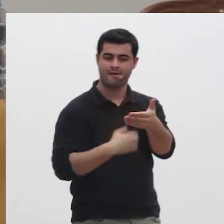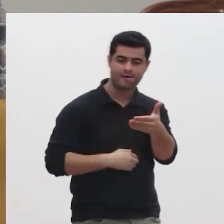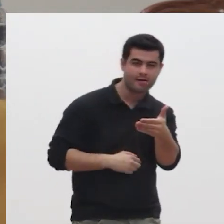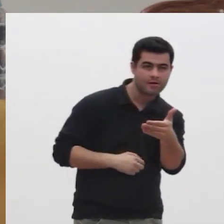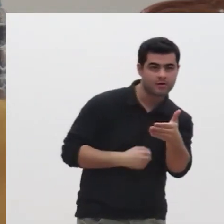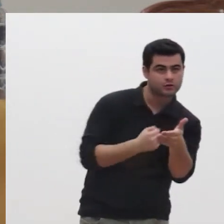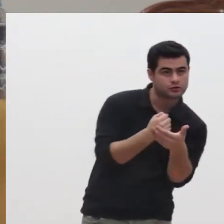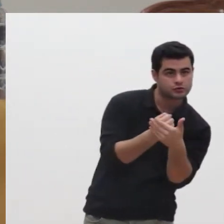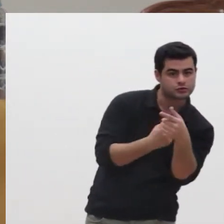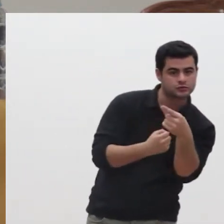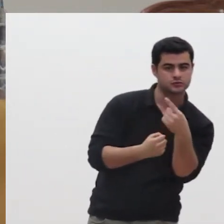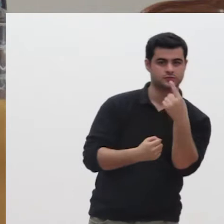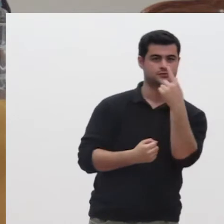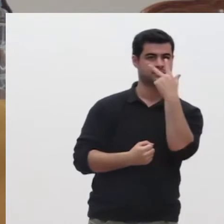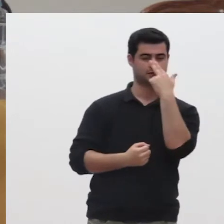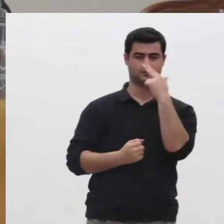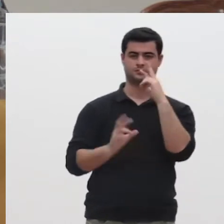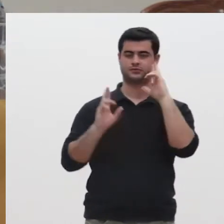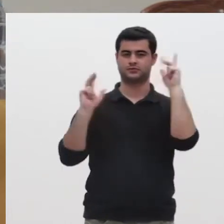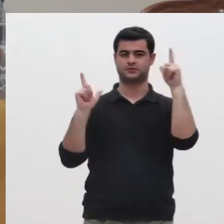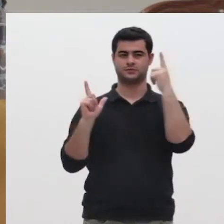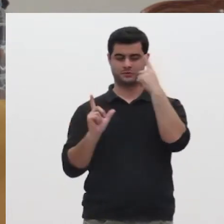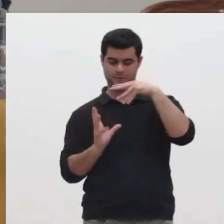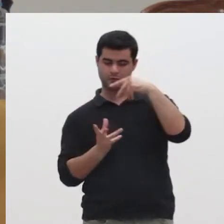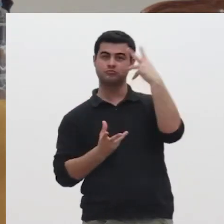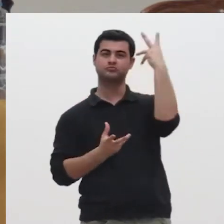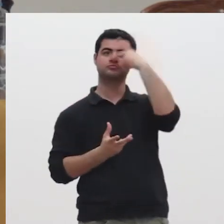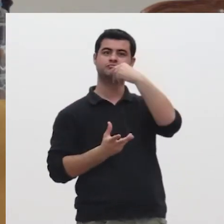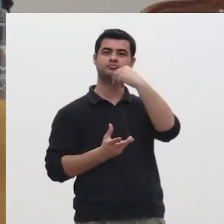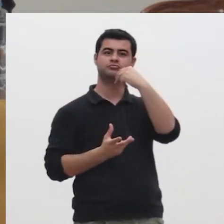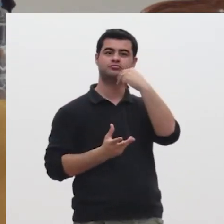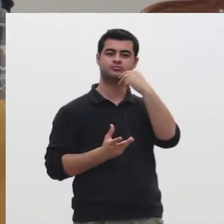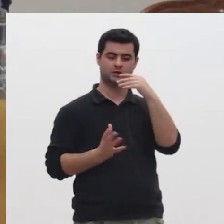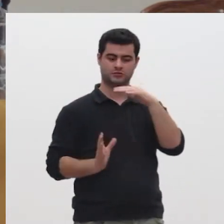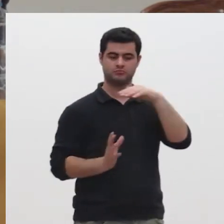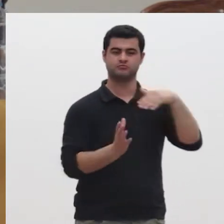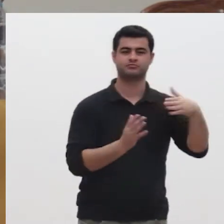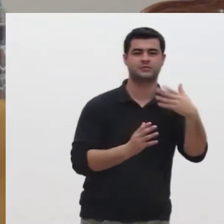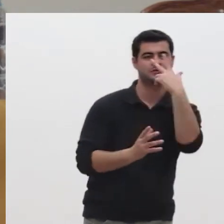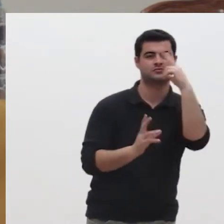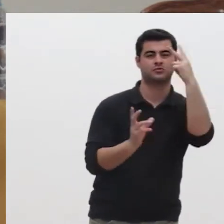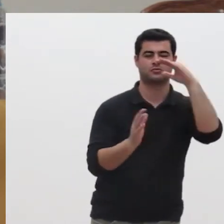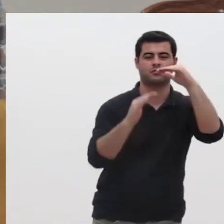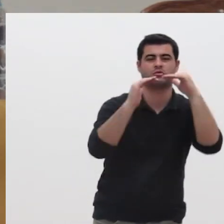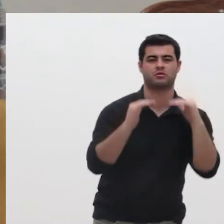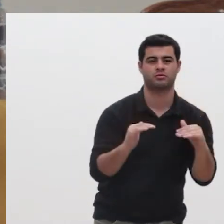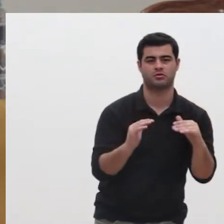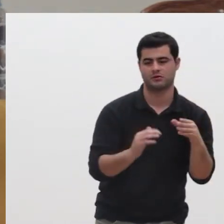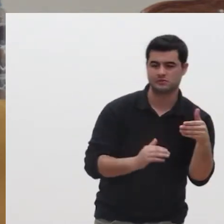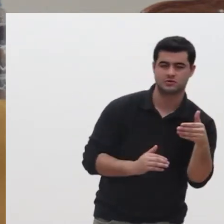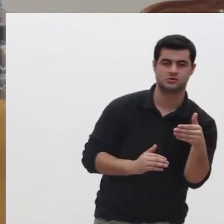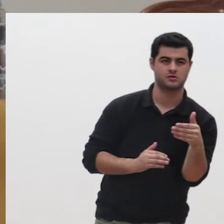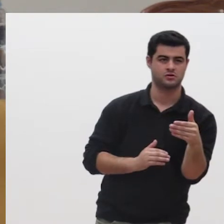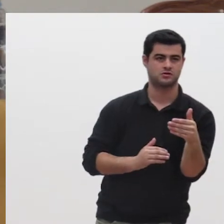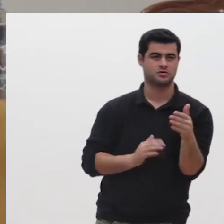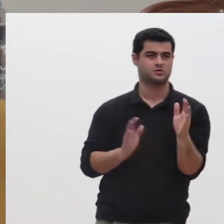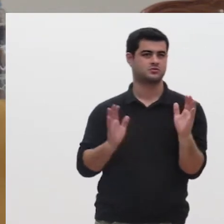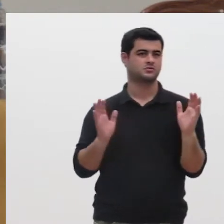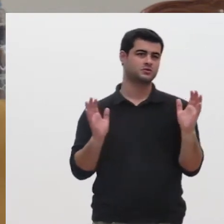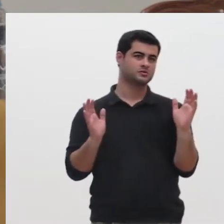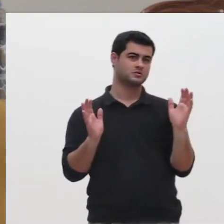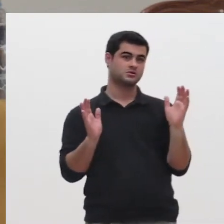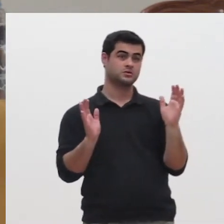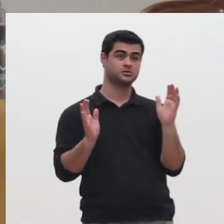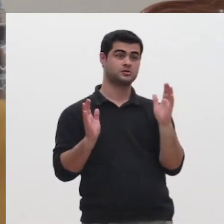saímos do primeiro mundo e fomos para o terceiro mundo, até porque lá para trás não tem plaquinha nem reitor inaugurando, né? Aliás, essa